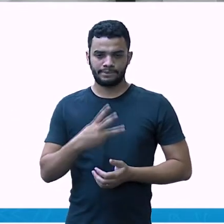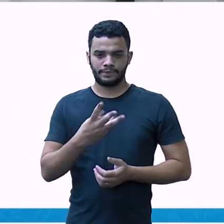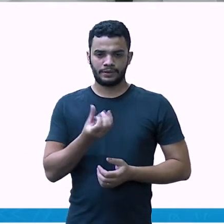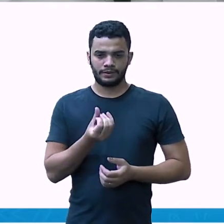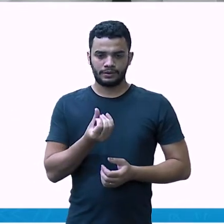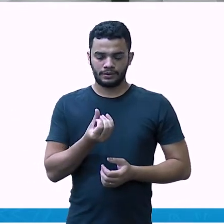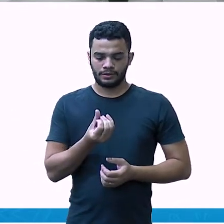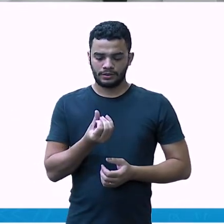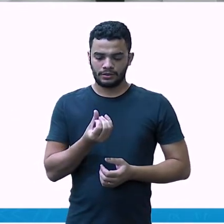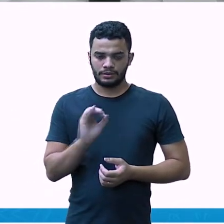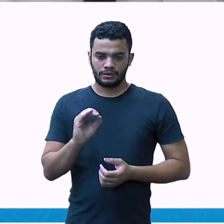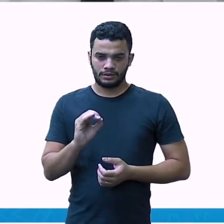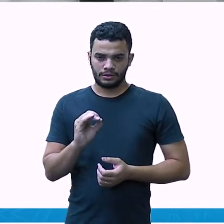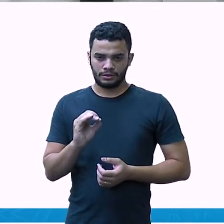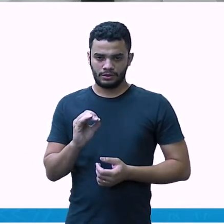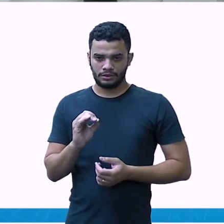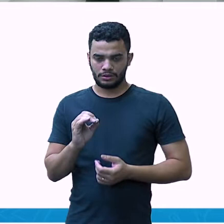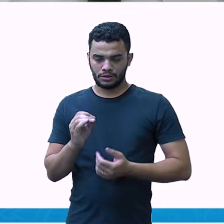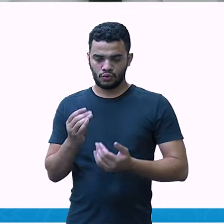100%.